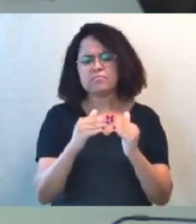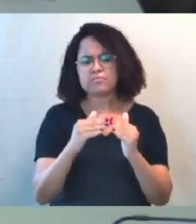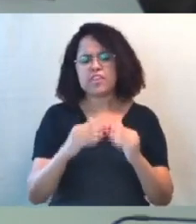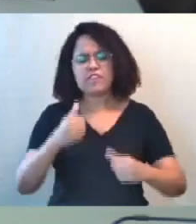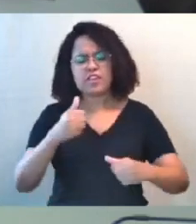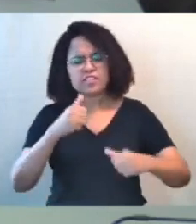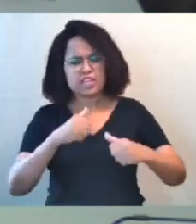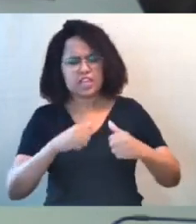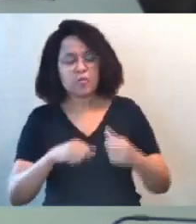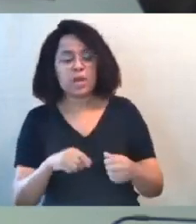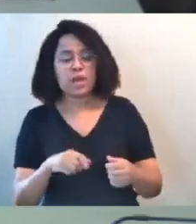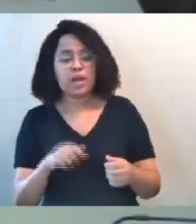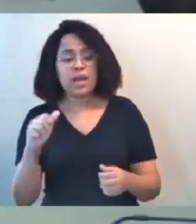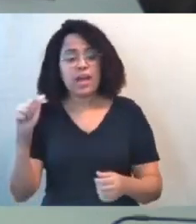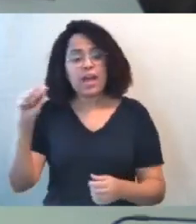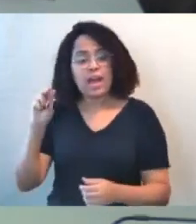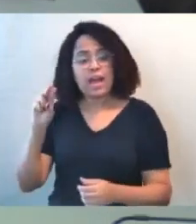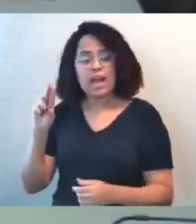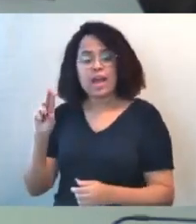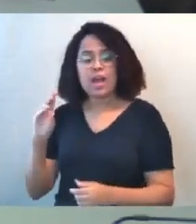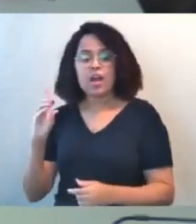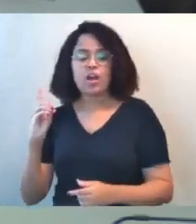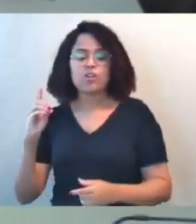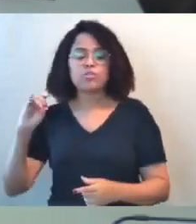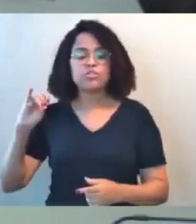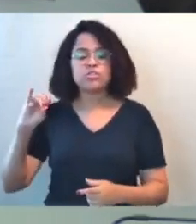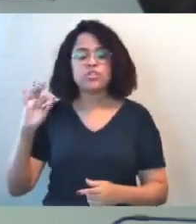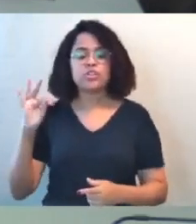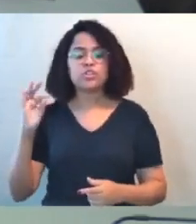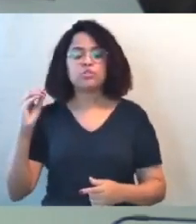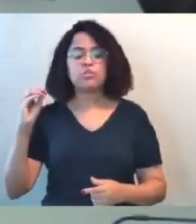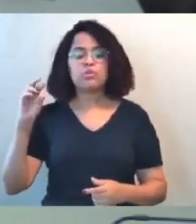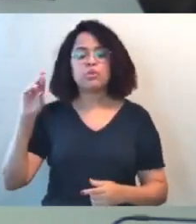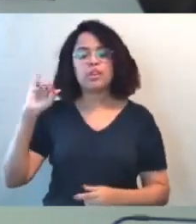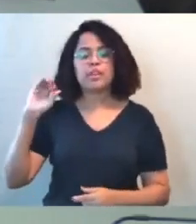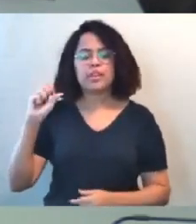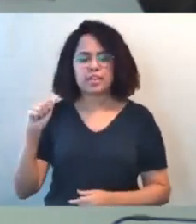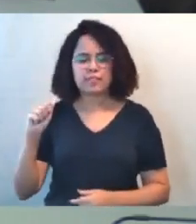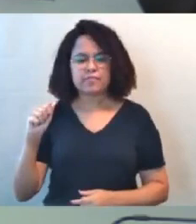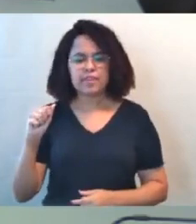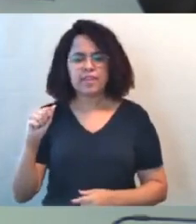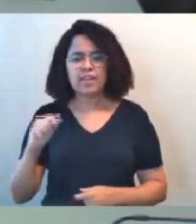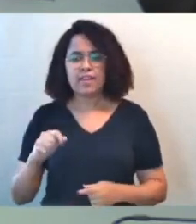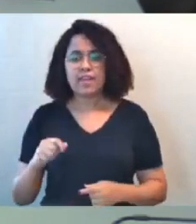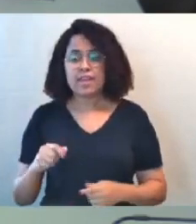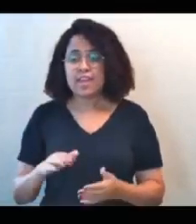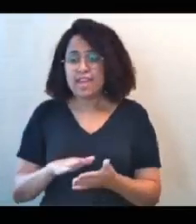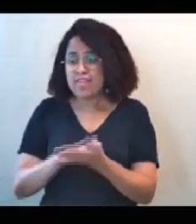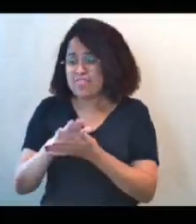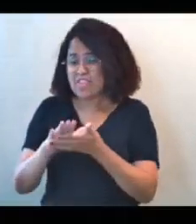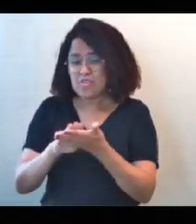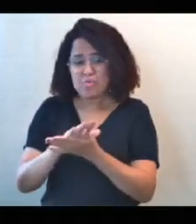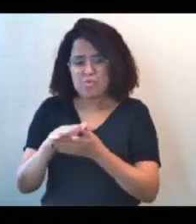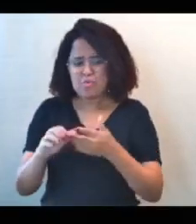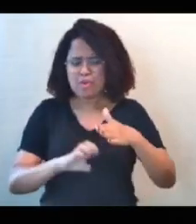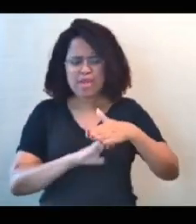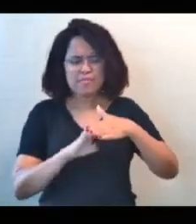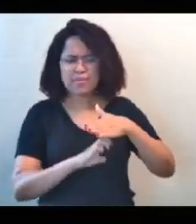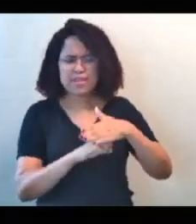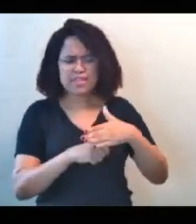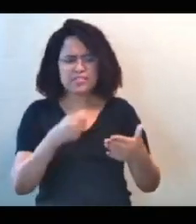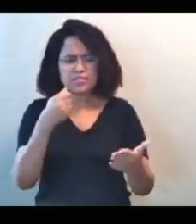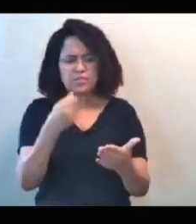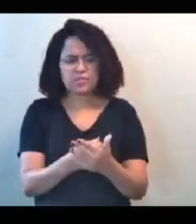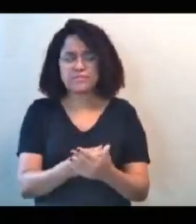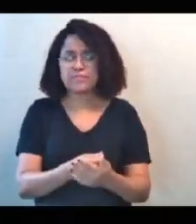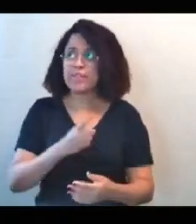quer contratar a empresa que vai fazer essa auditoria, foi contratada, sabe? Mas é isso. Deus nos ilumine.